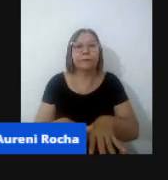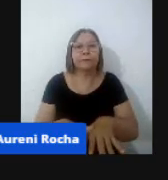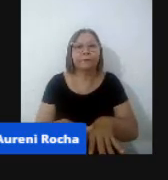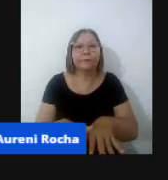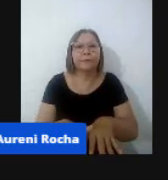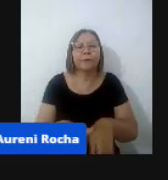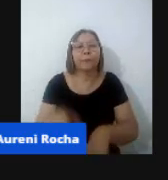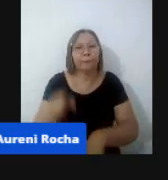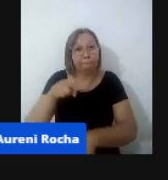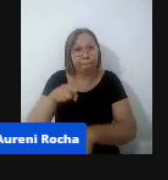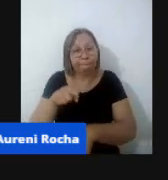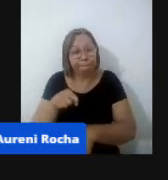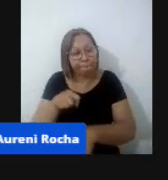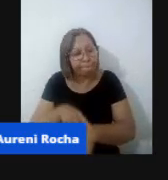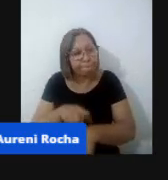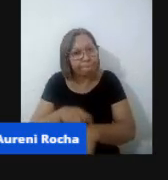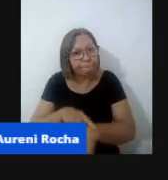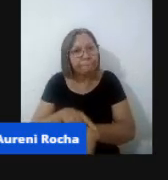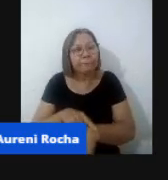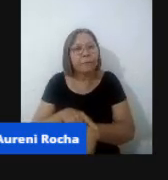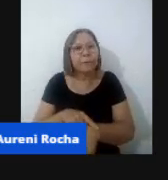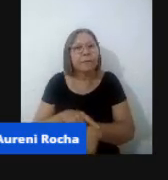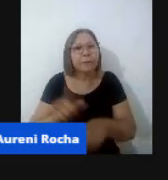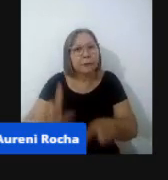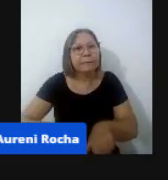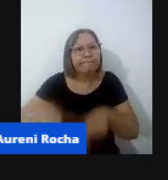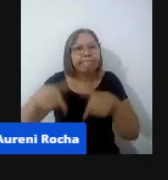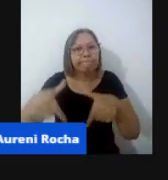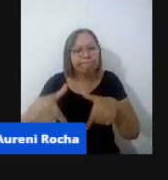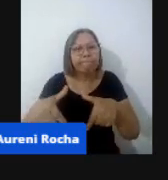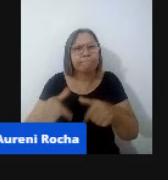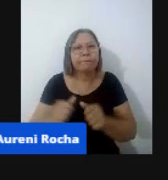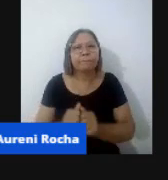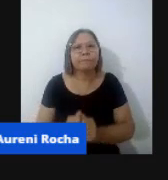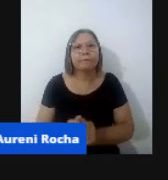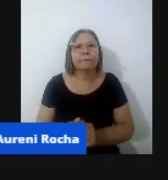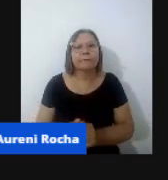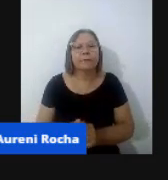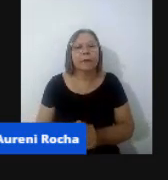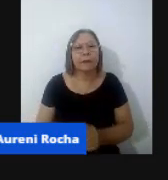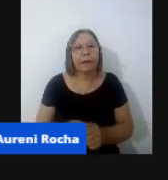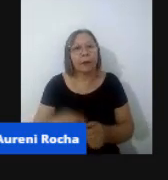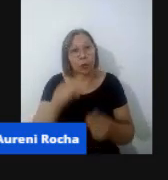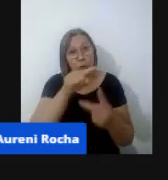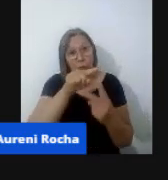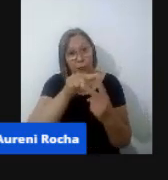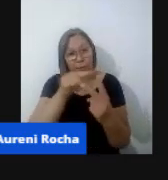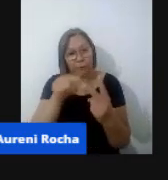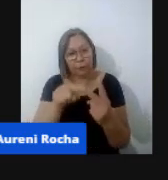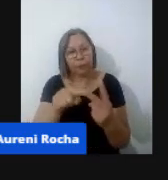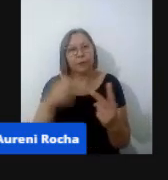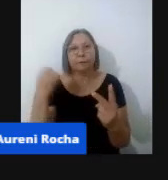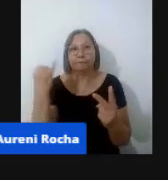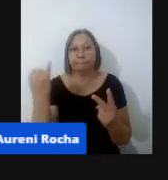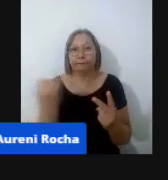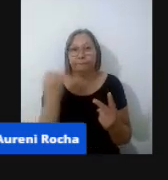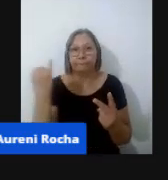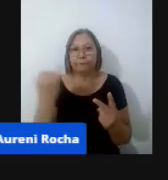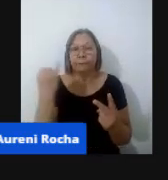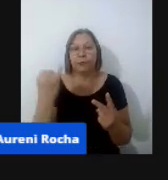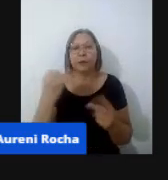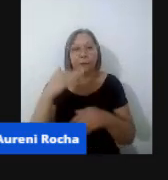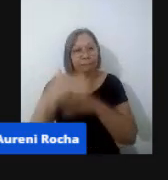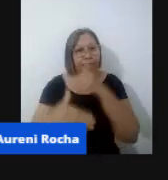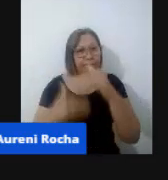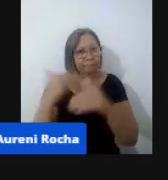gente fala desses desafios, vamos levantar aqui 2 pontos chaves importantes nesse processo,